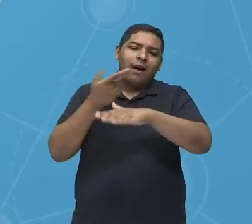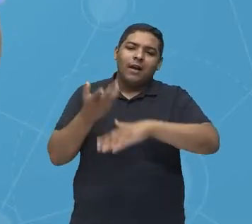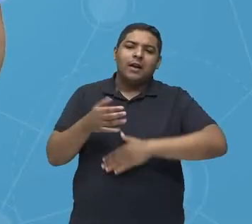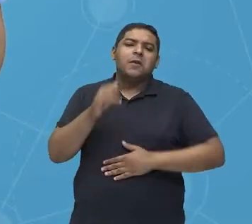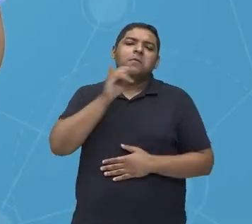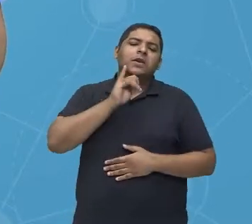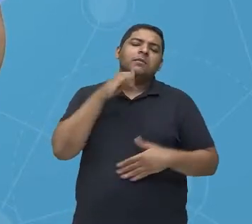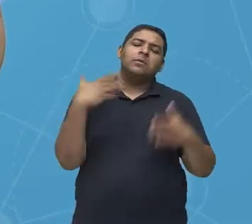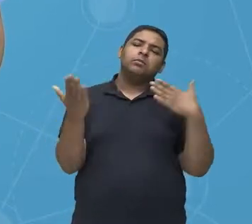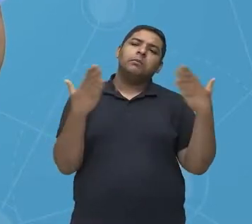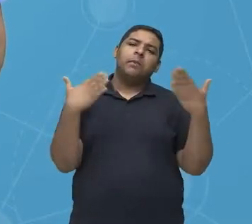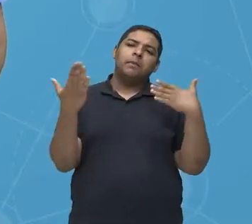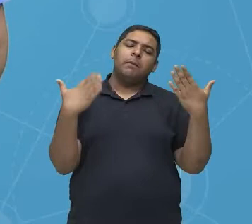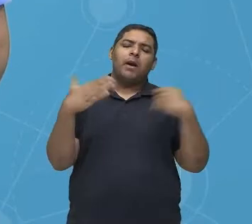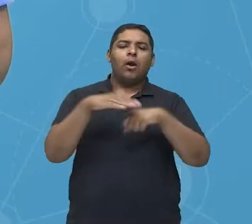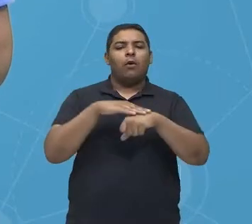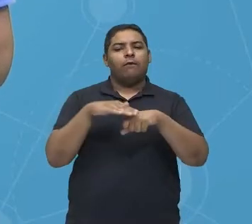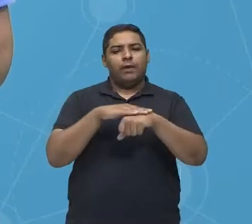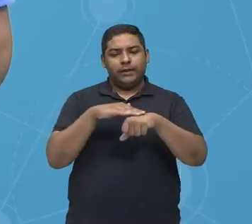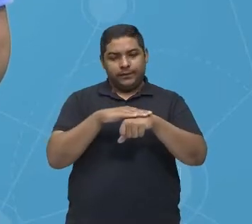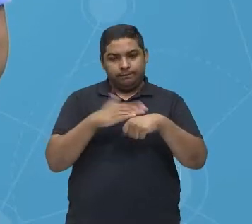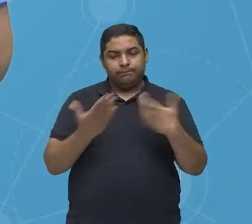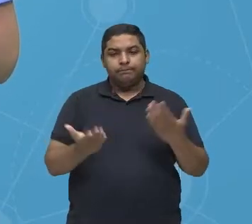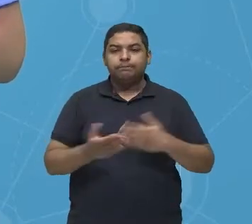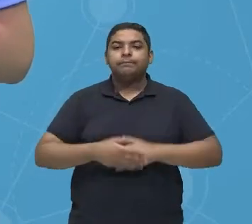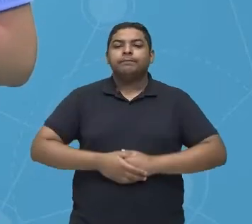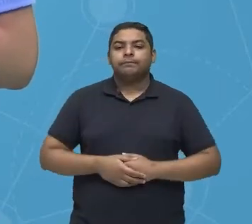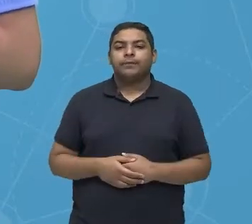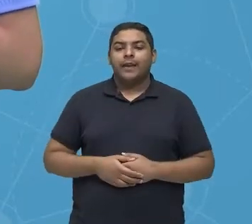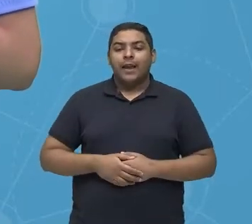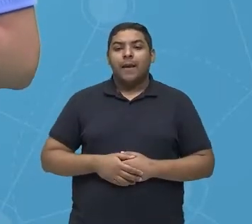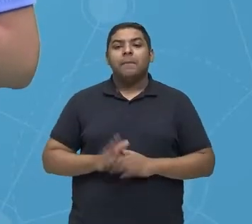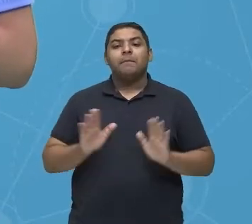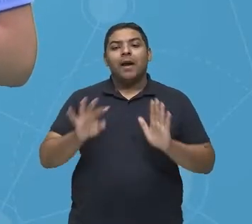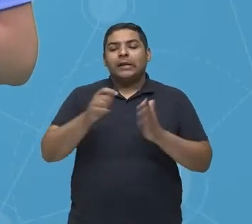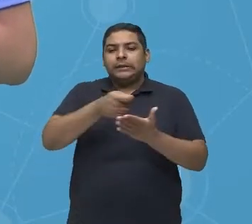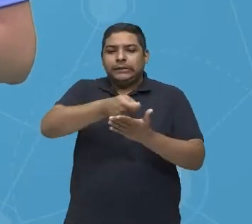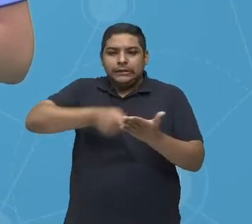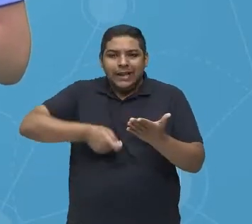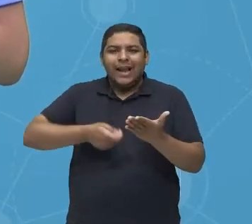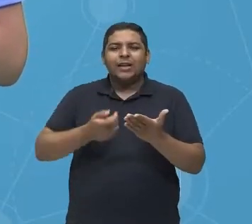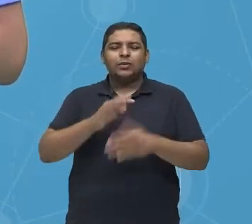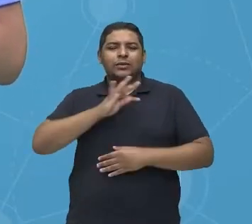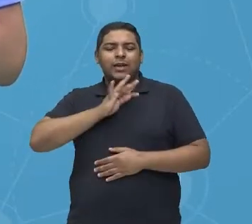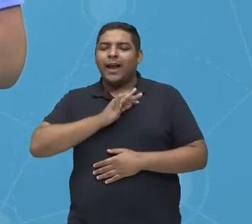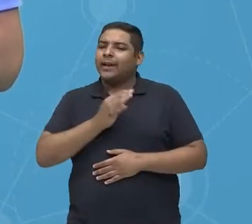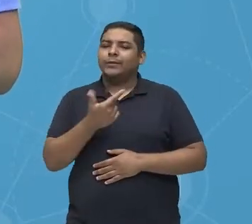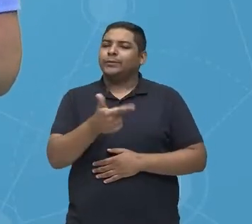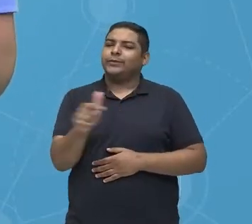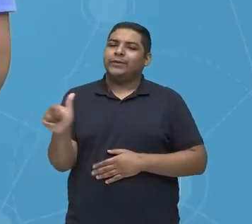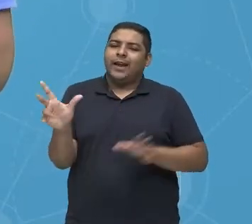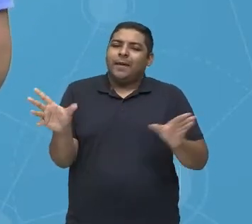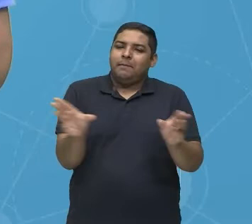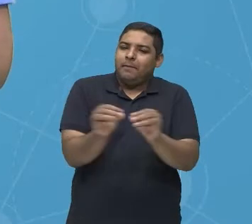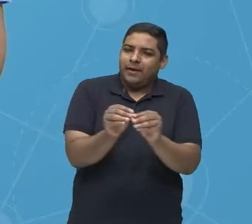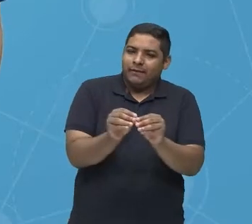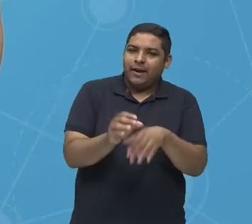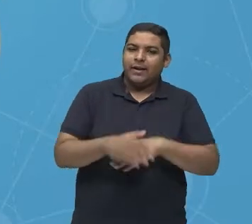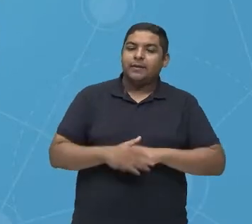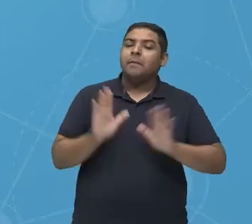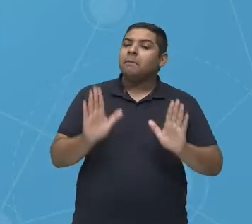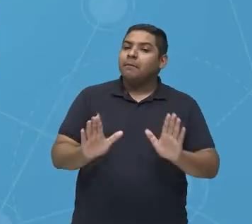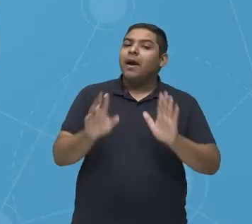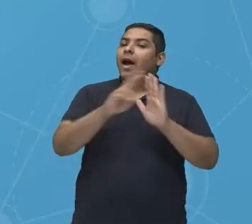exemplo, numa conversa, tá? Dificilmente no texto técnico vocês vão ver a forma abreviada, tá certo? Mas essa regra